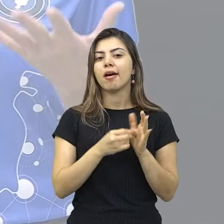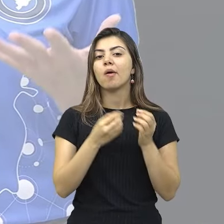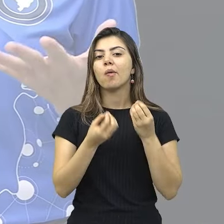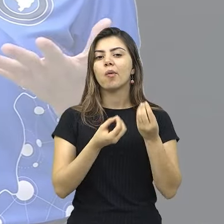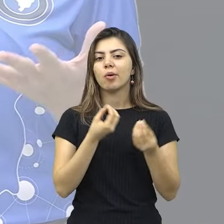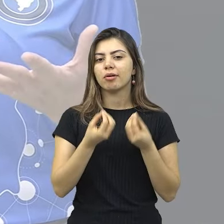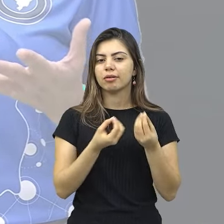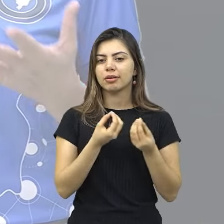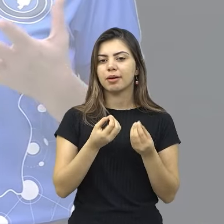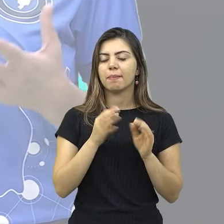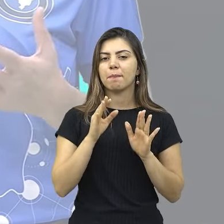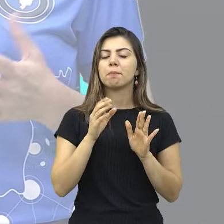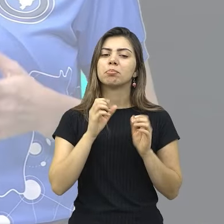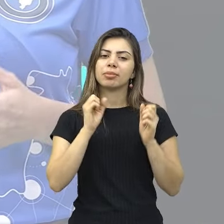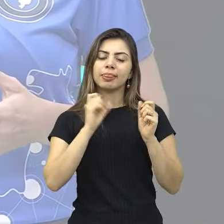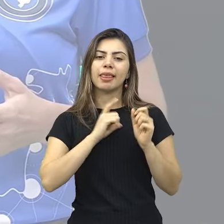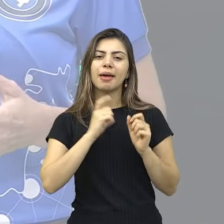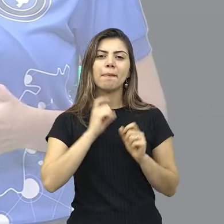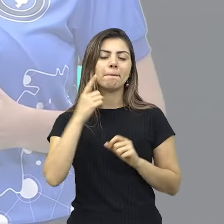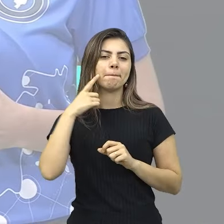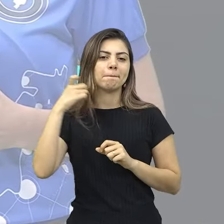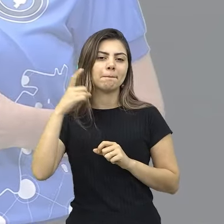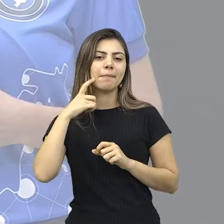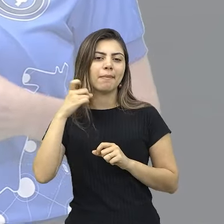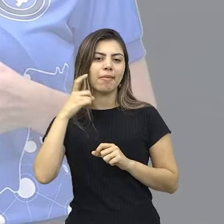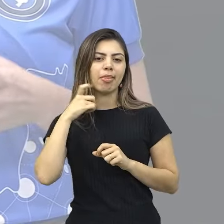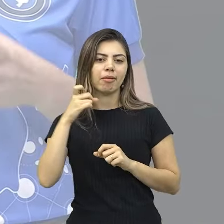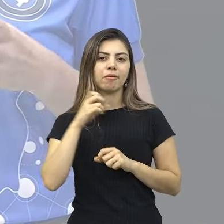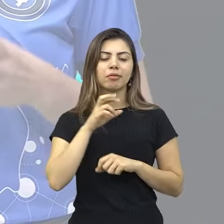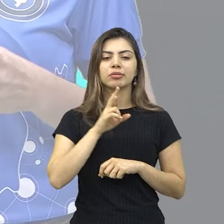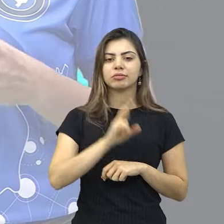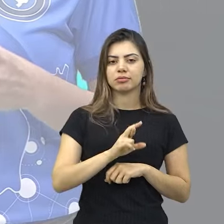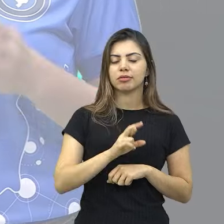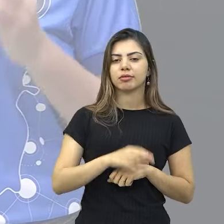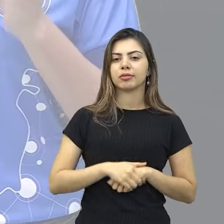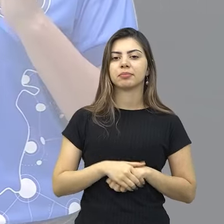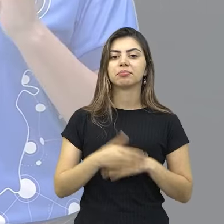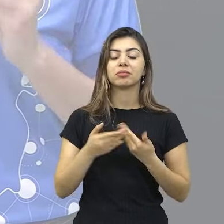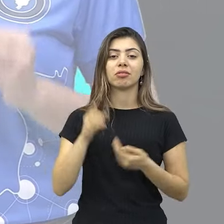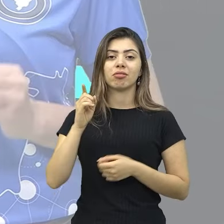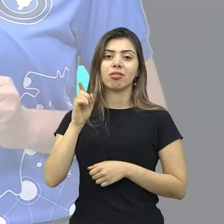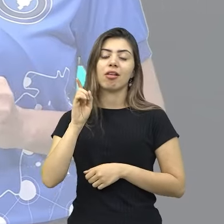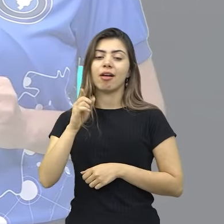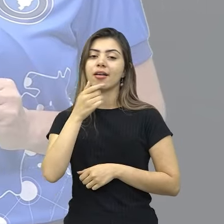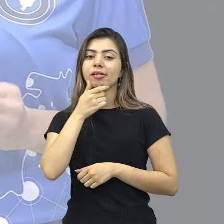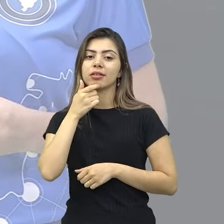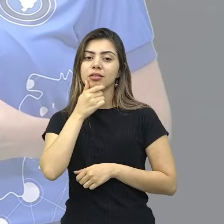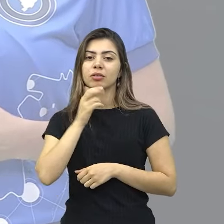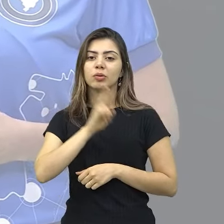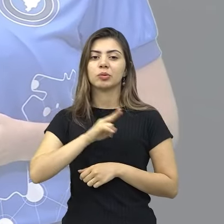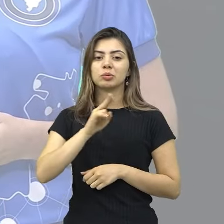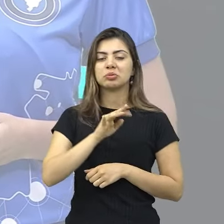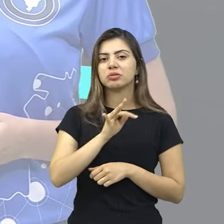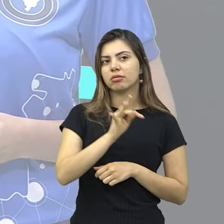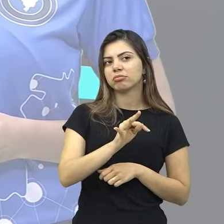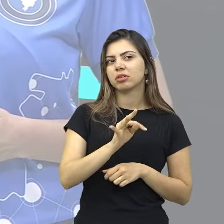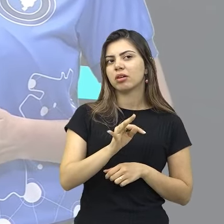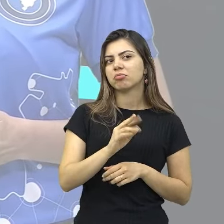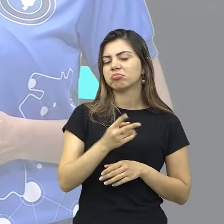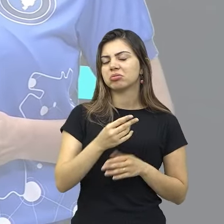Mas se vocês acharem melhor, podem falar com T também, daughter. Que eles também lá na Inglaterra eles costumam falar o T mesmo